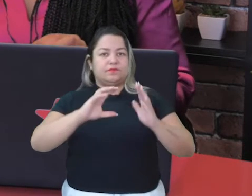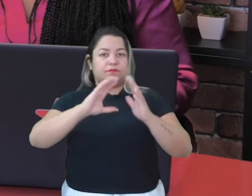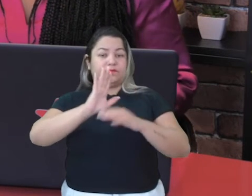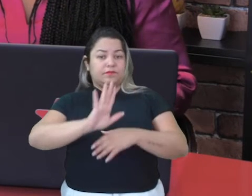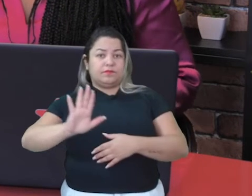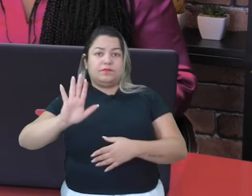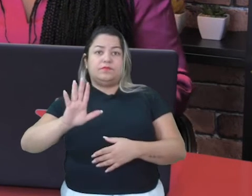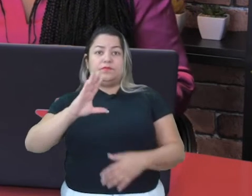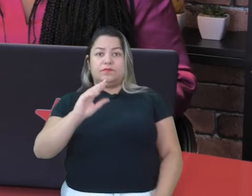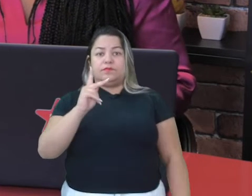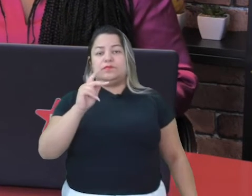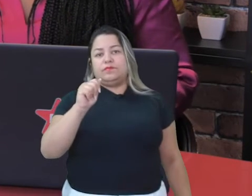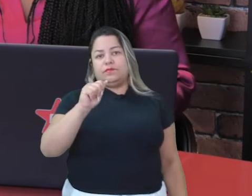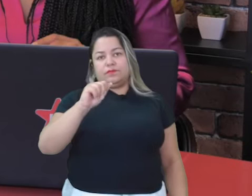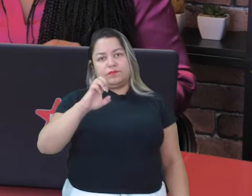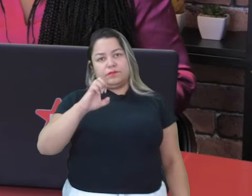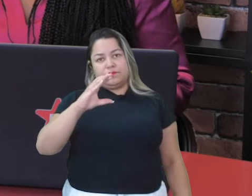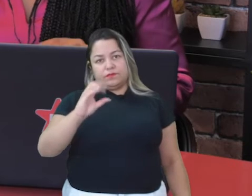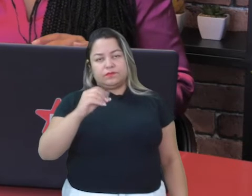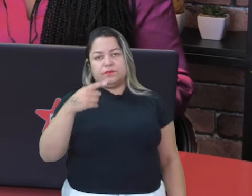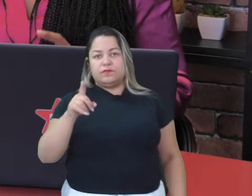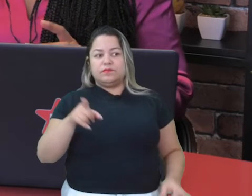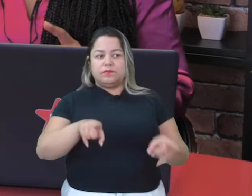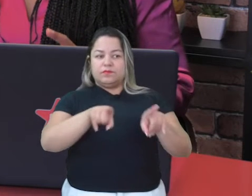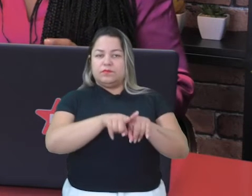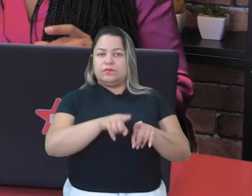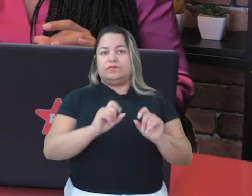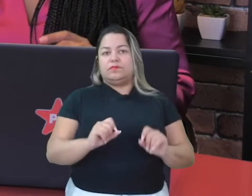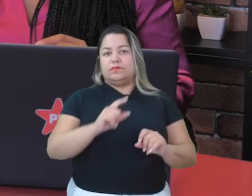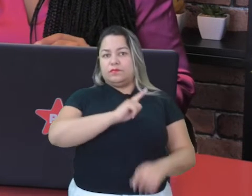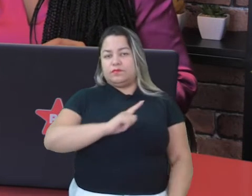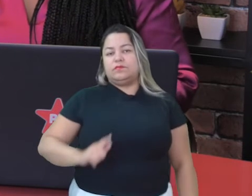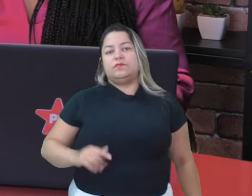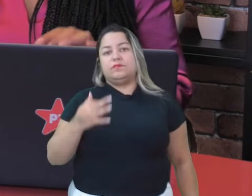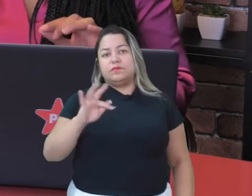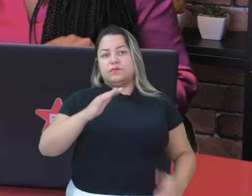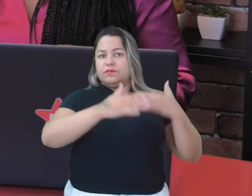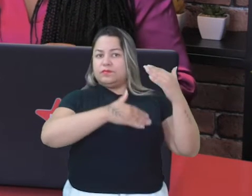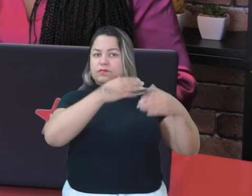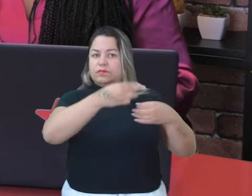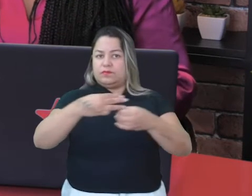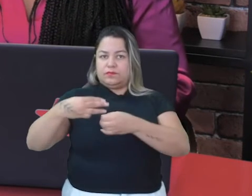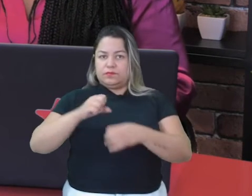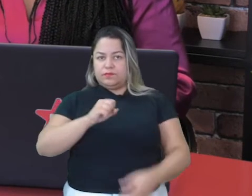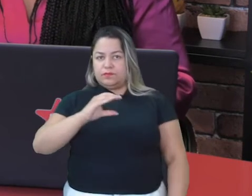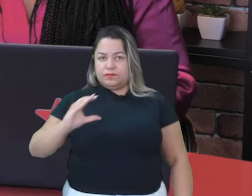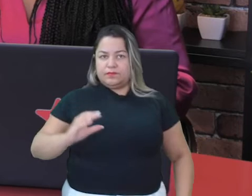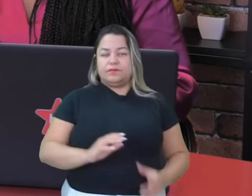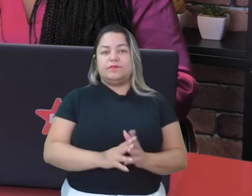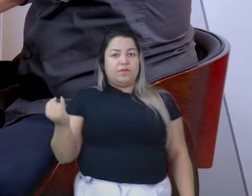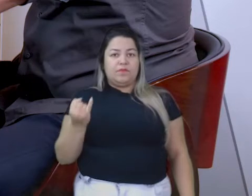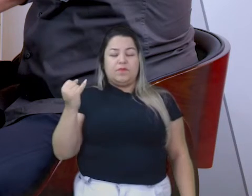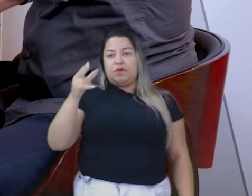do PT à Prefeitura de Chapecó, que falou sobre a importância da parceria com o governo federal para desenvolver o município